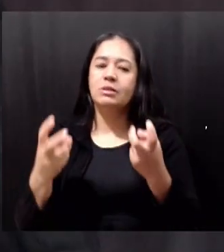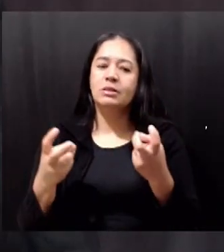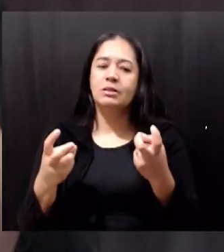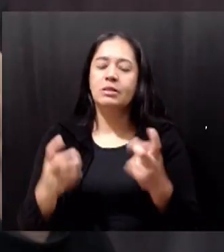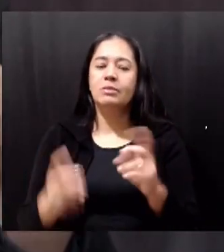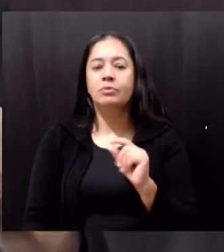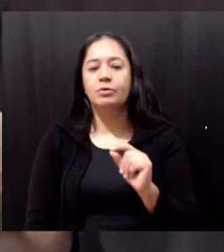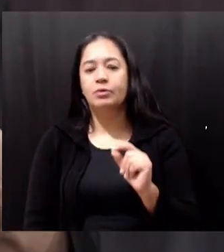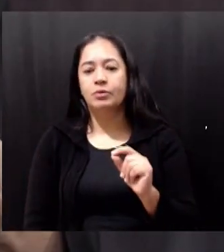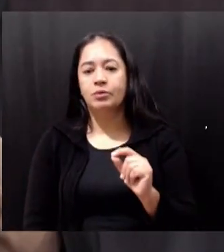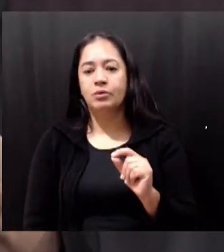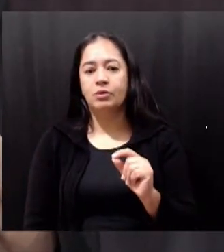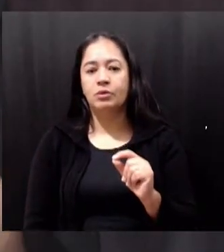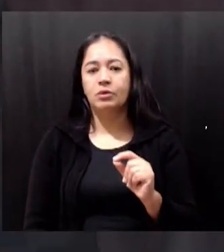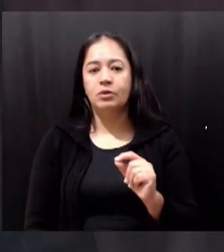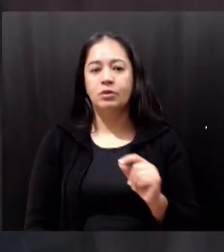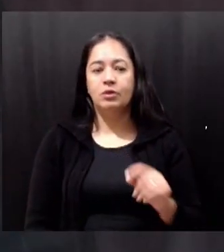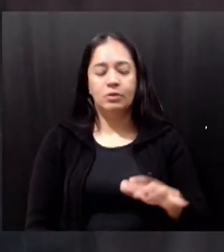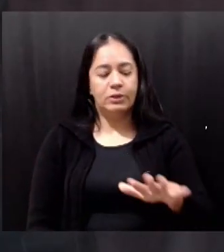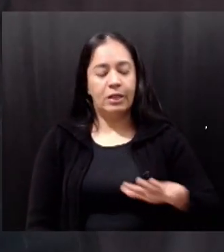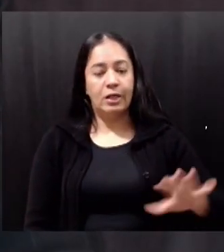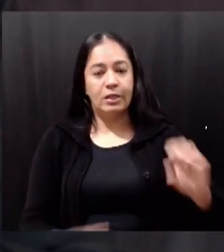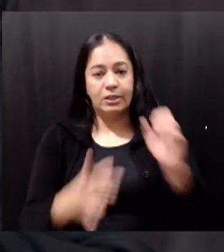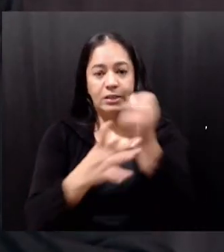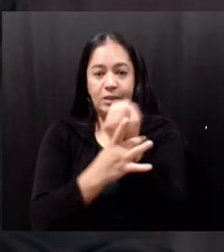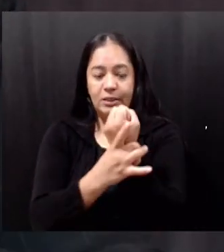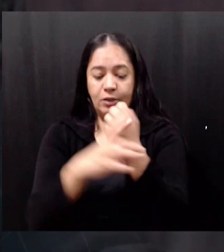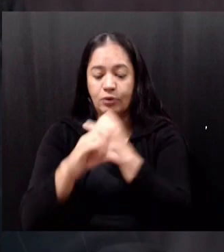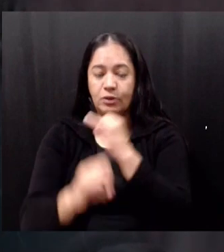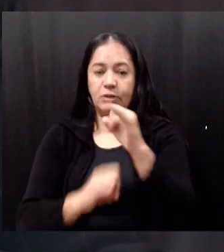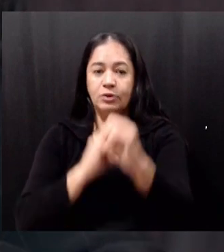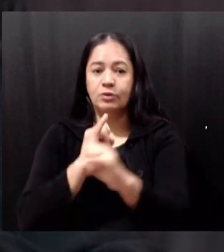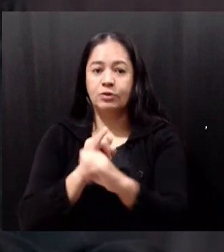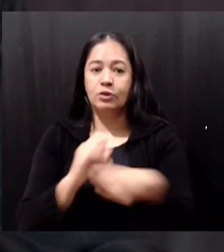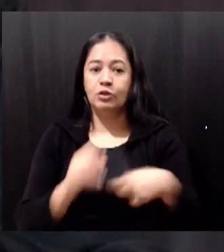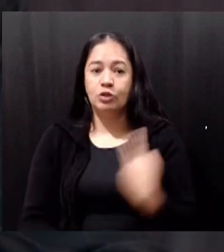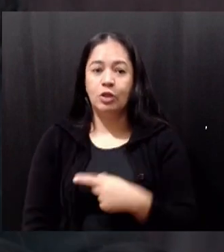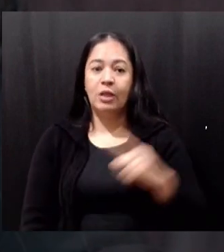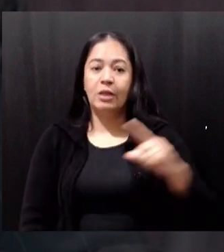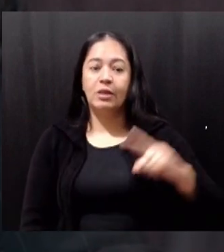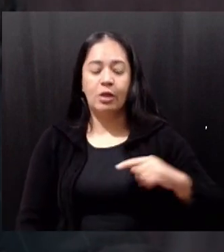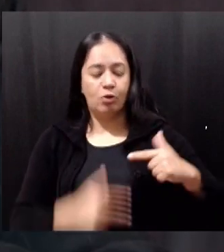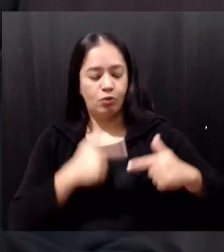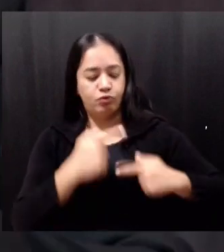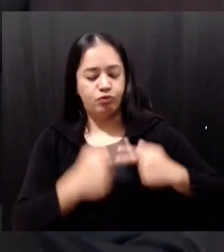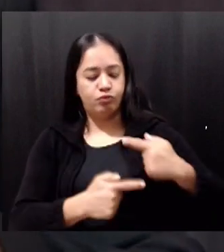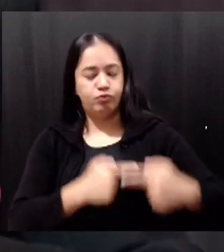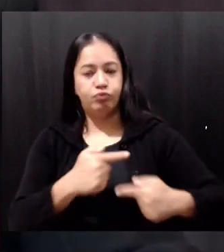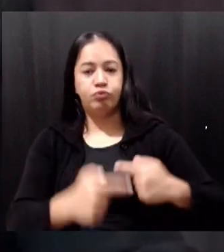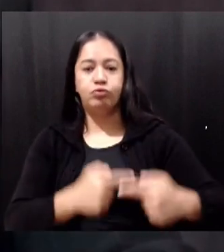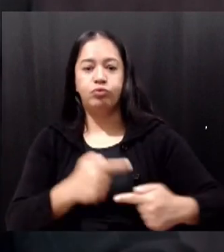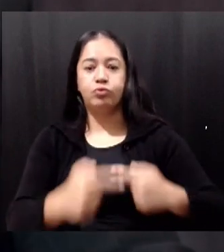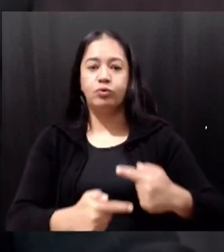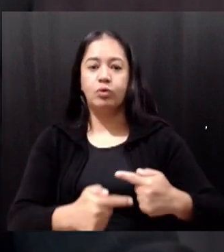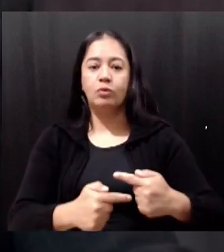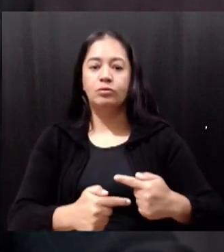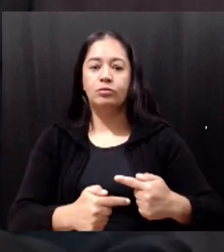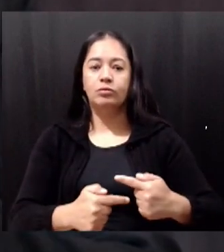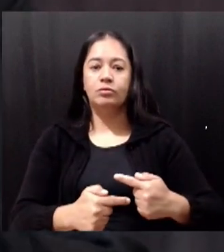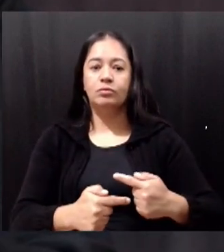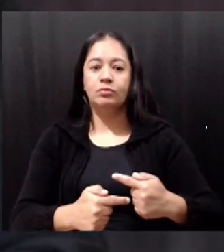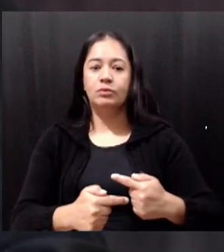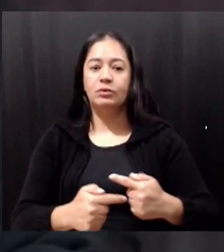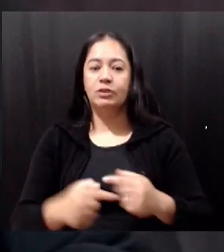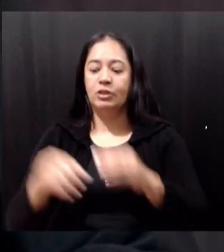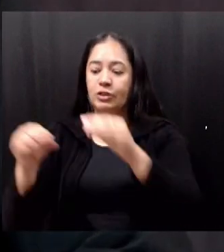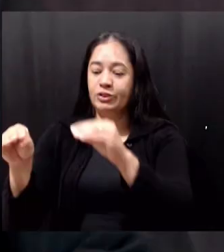no âmbito da segurança digital? Nós temos uma geração que é uma geração de imigrantes digitais,